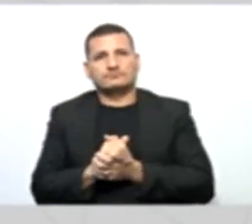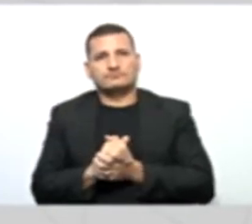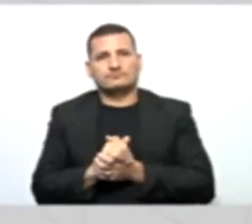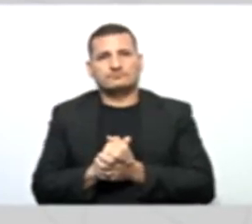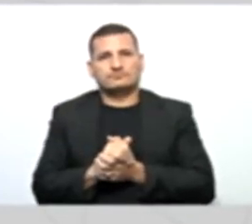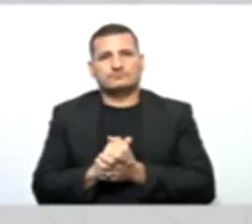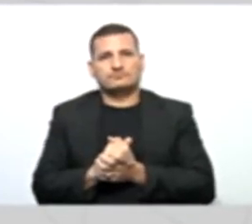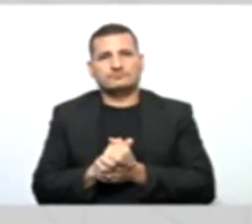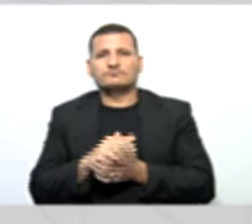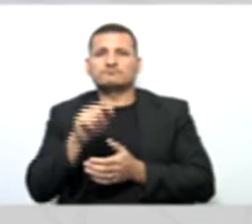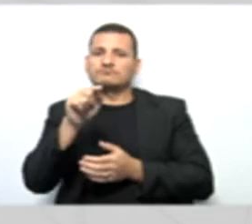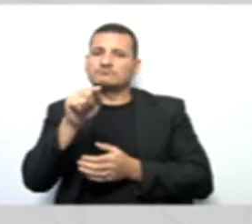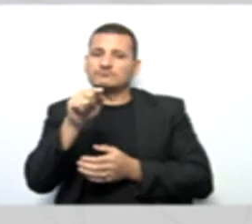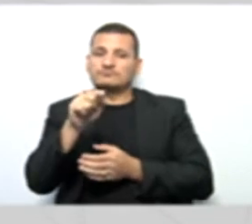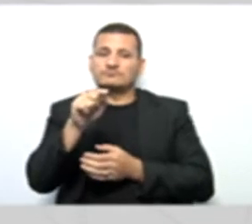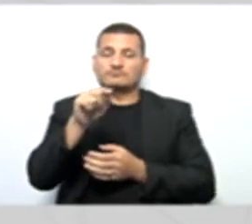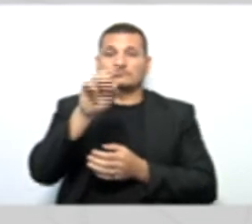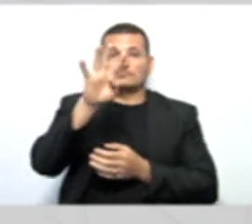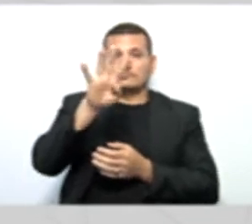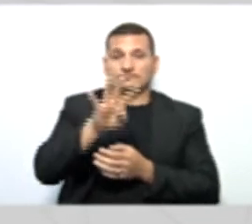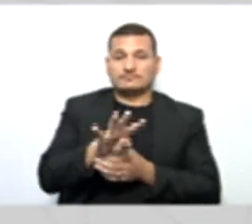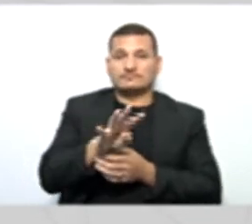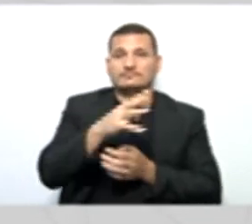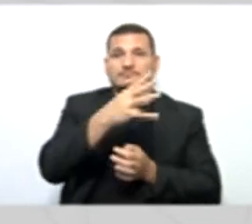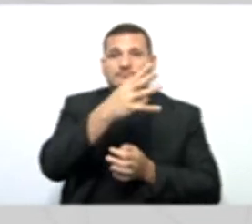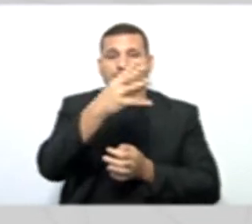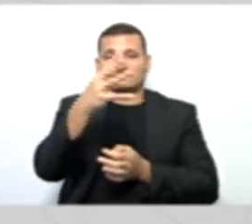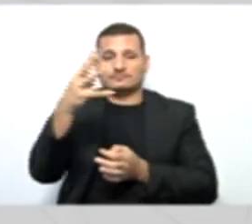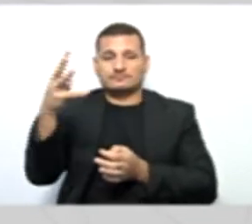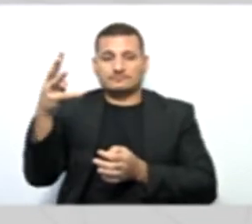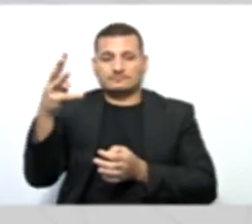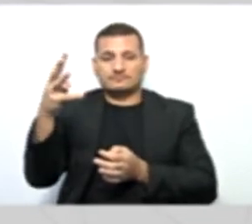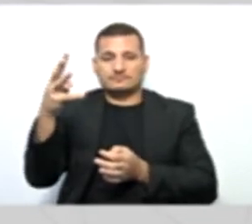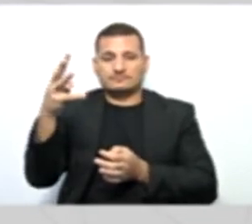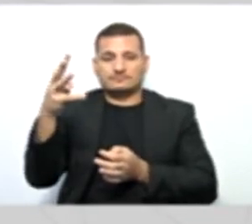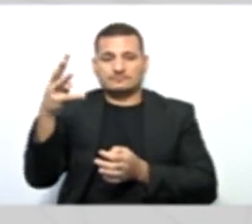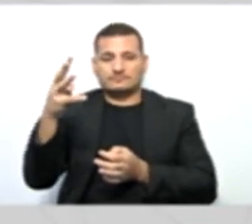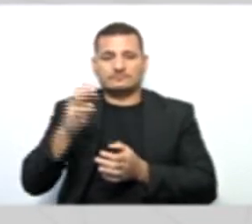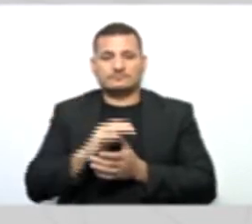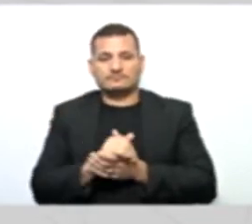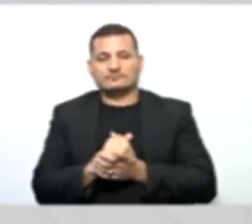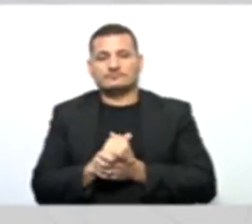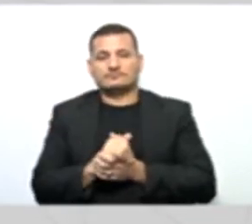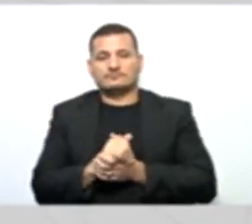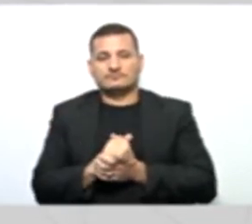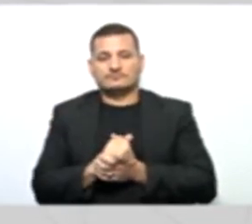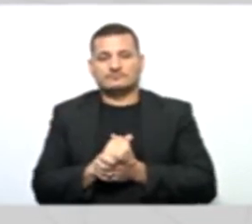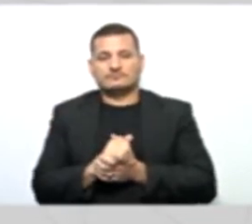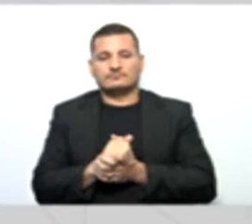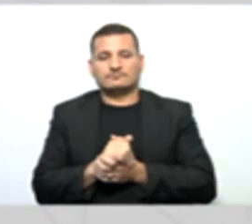Seria criar aqui uma tabelinha e dividir ela em três partes.